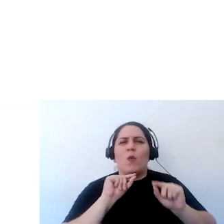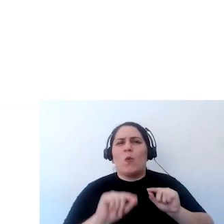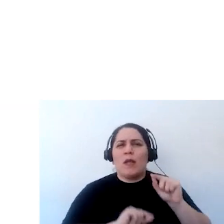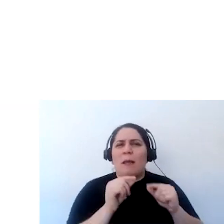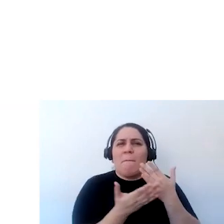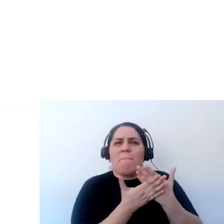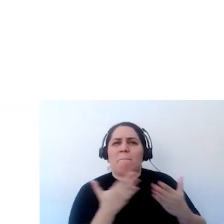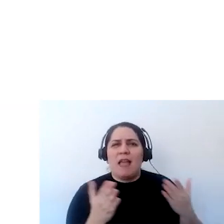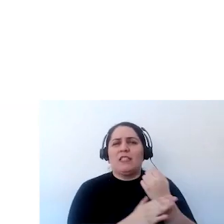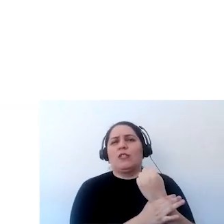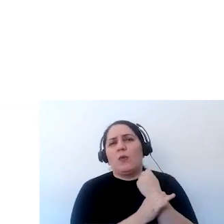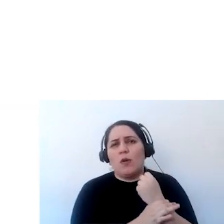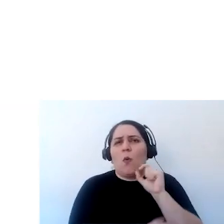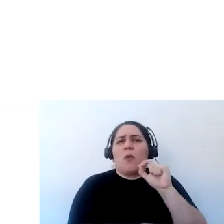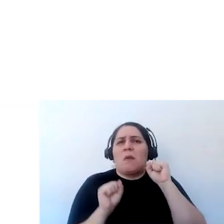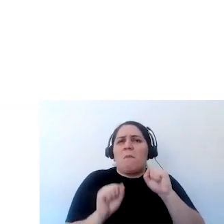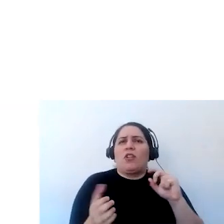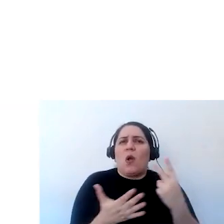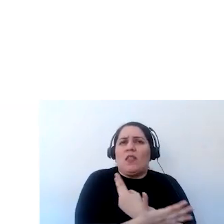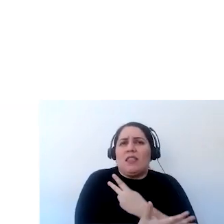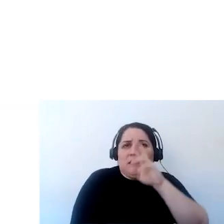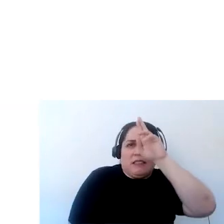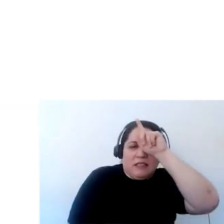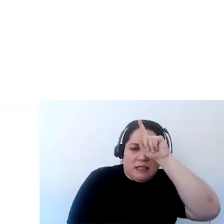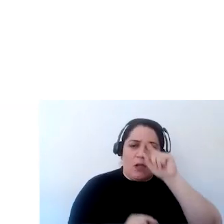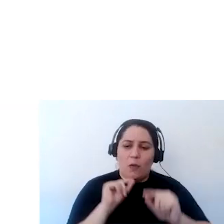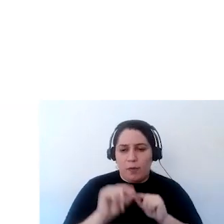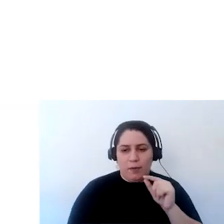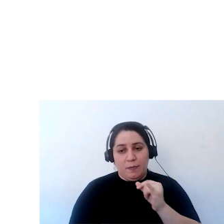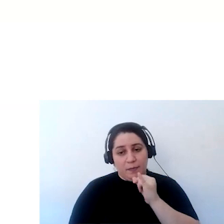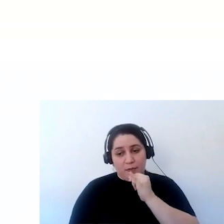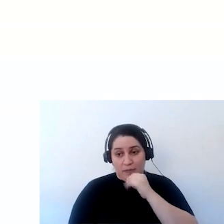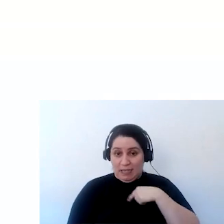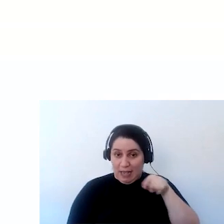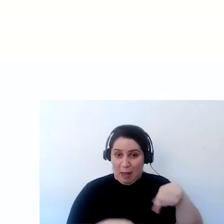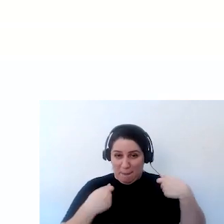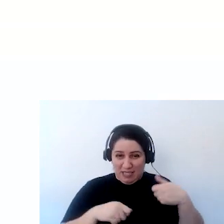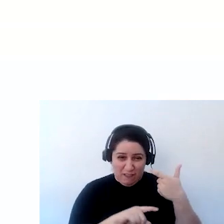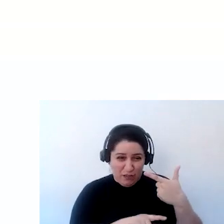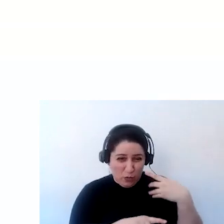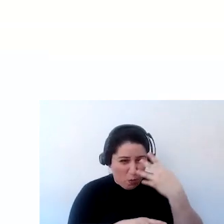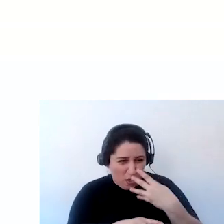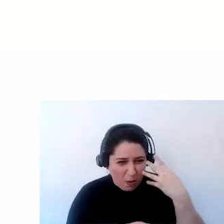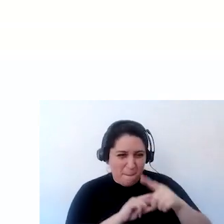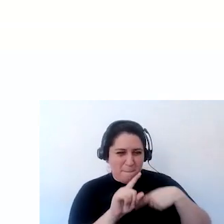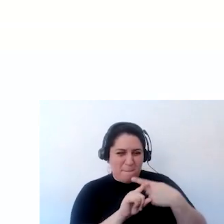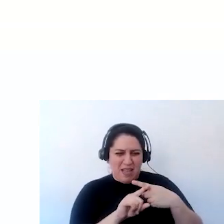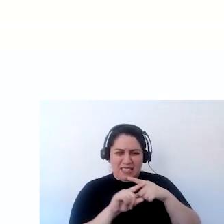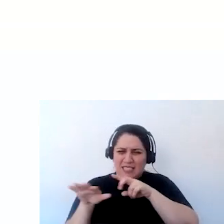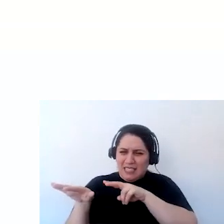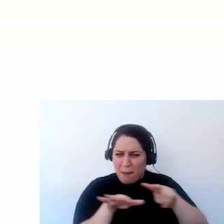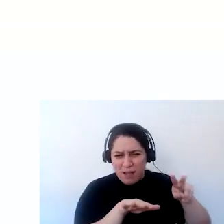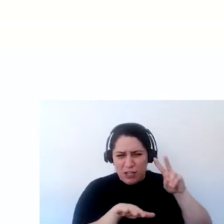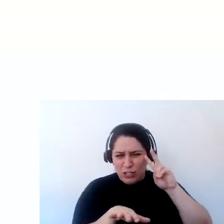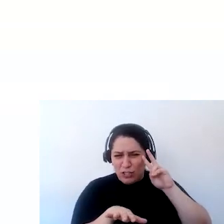dar errado. E se eu tenho uma aplicação que precisa ficar disponível 24 horas, 7 dias por semana, a gente pode refletir